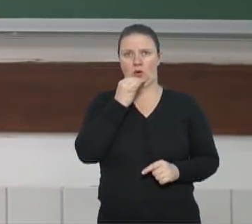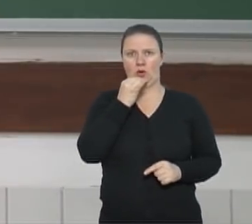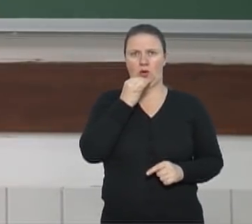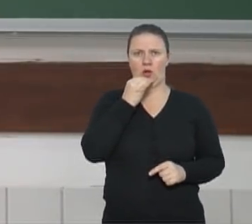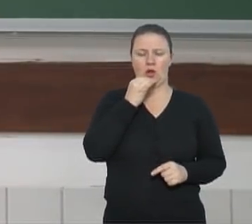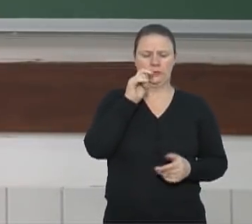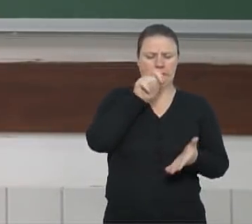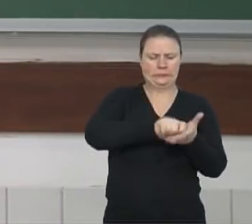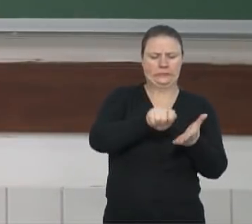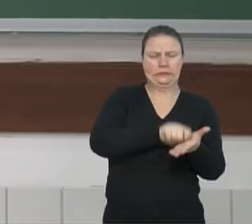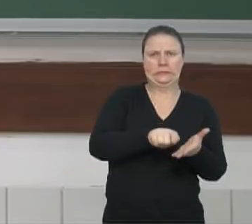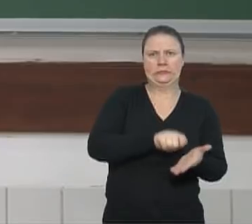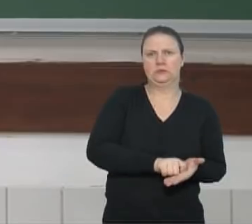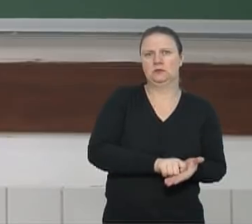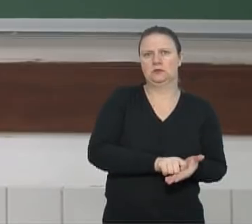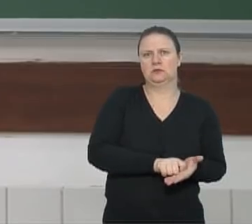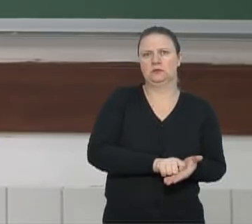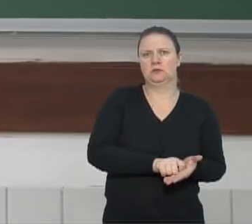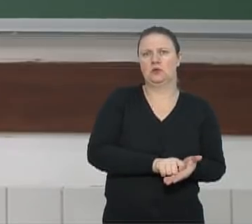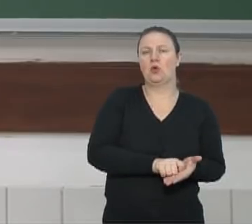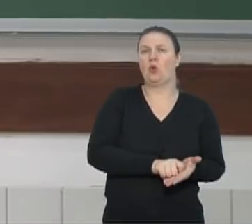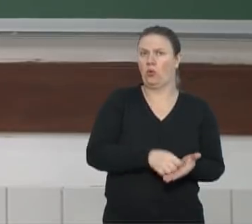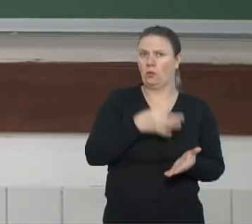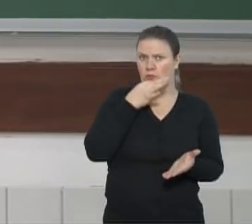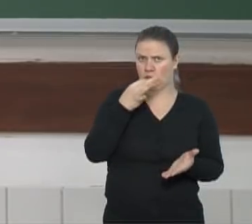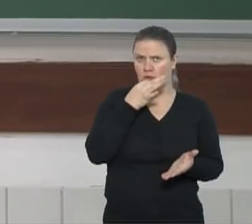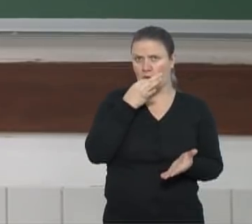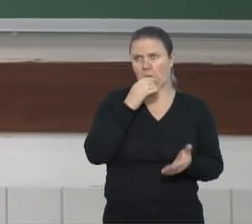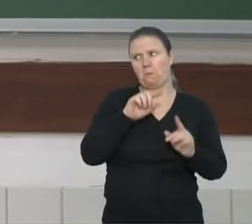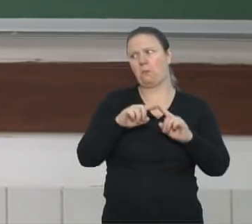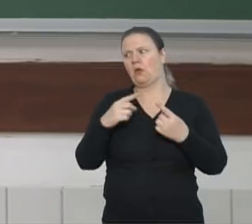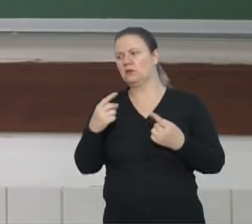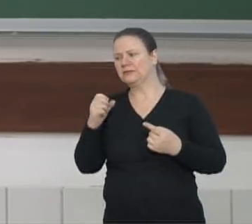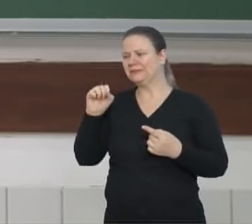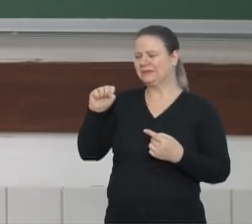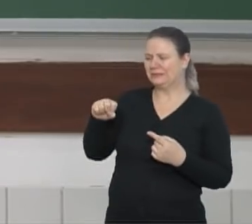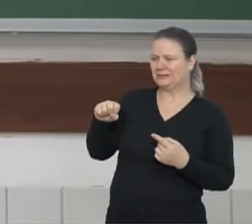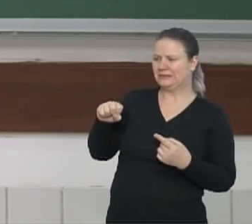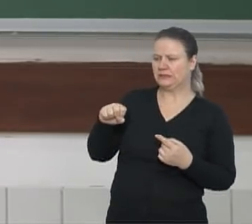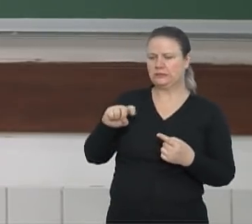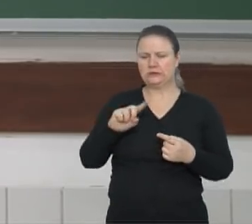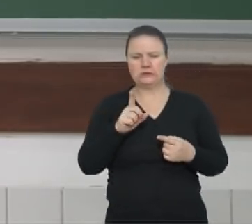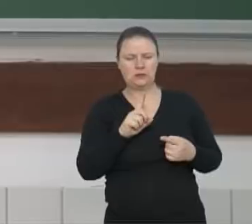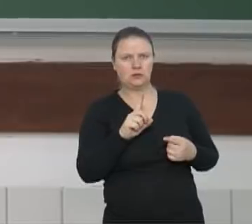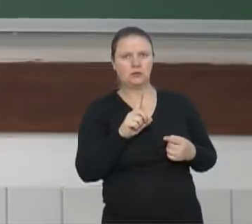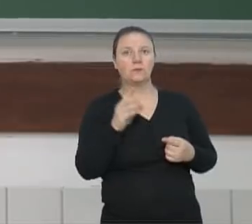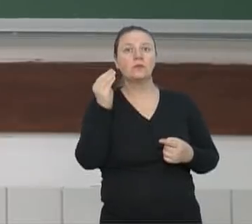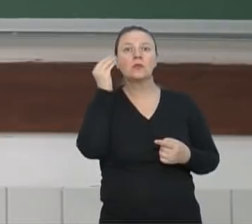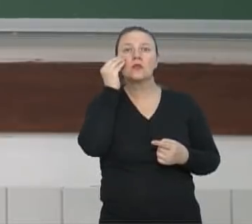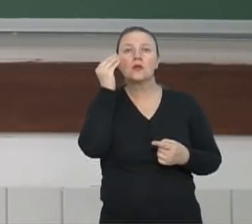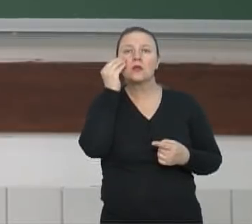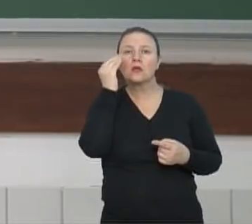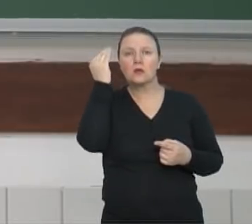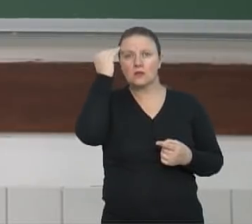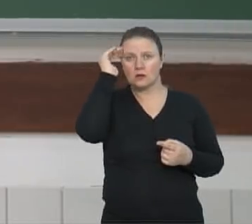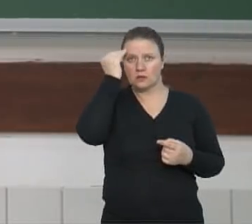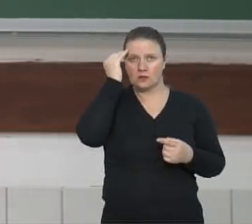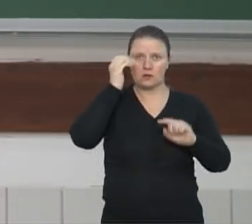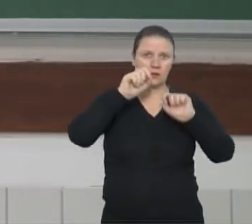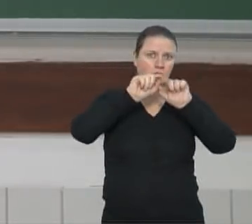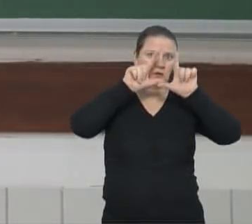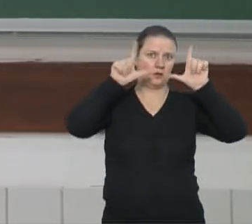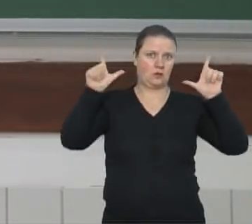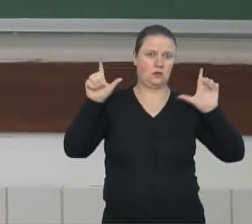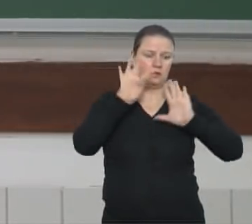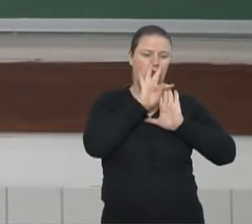opinião. Não propriamente dito, mas sim. Como assim, professora? Então vamos tentar entender. Os